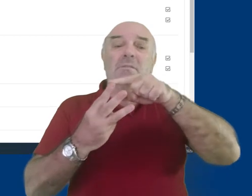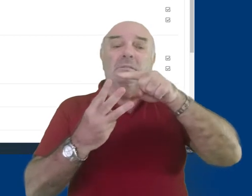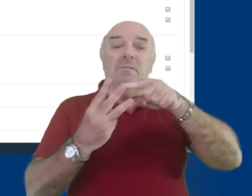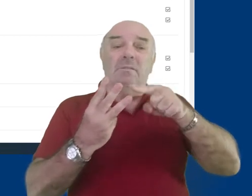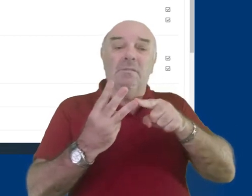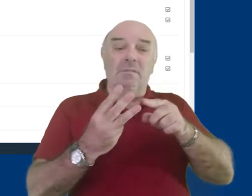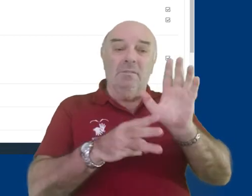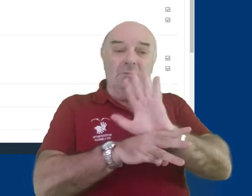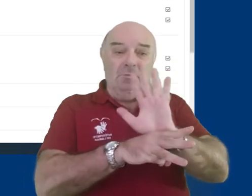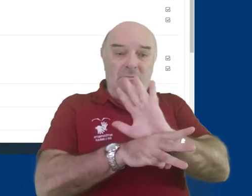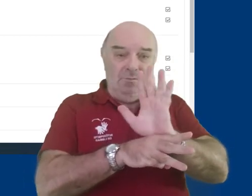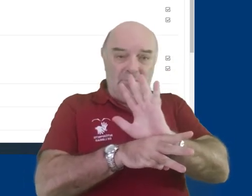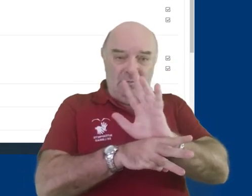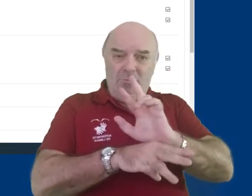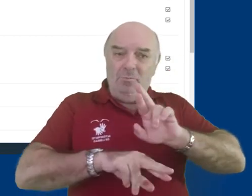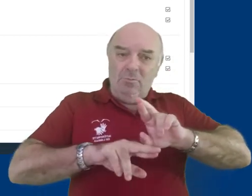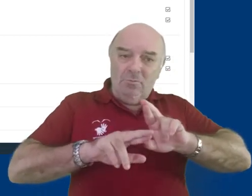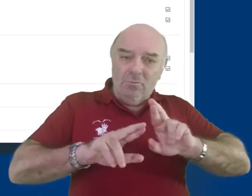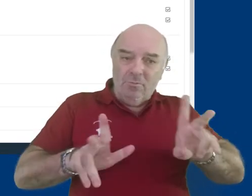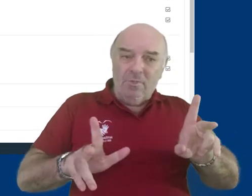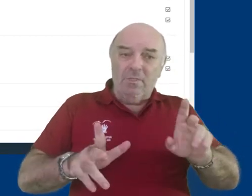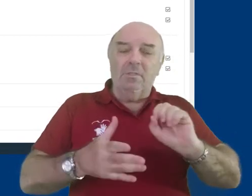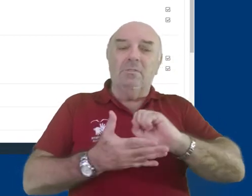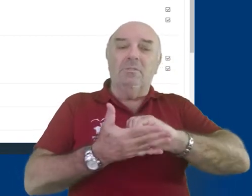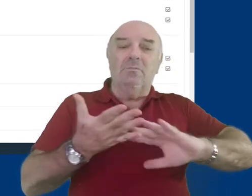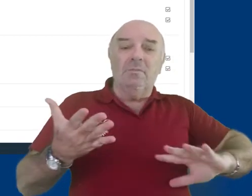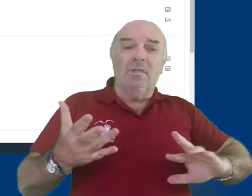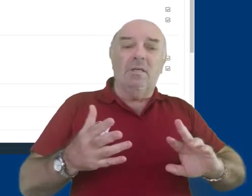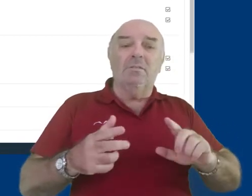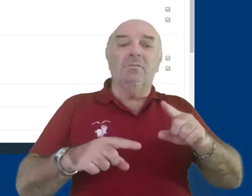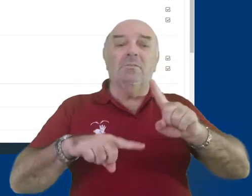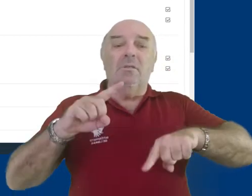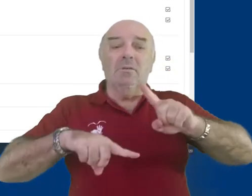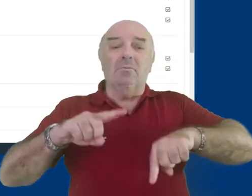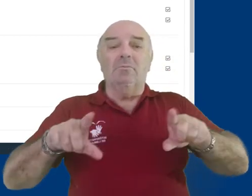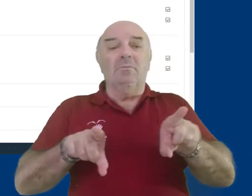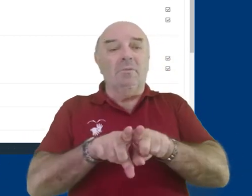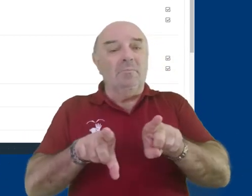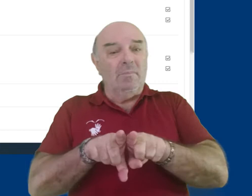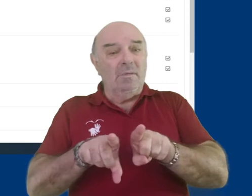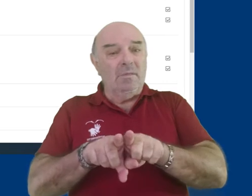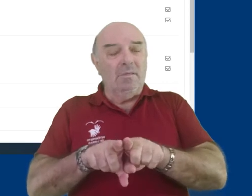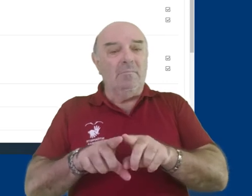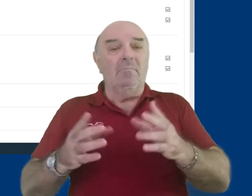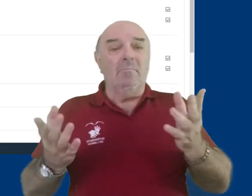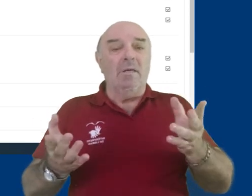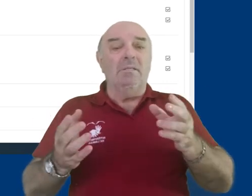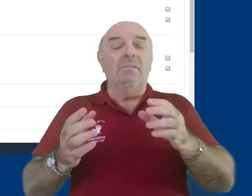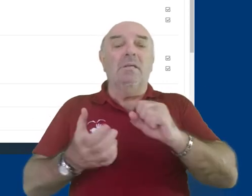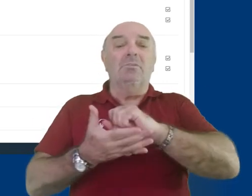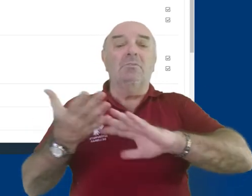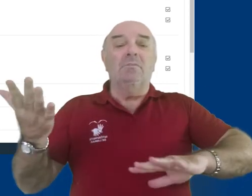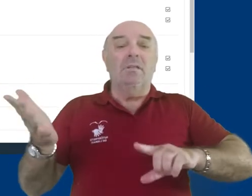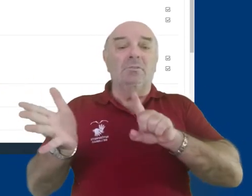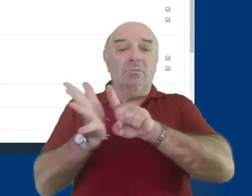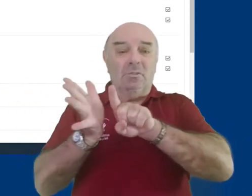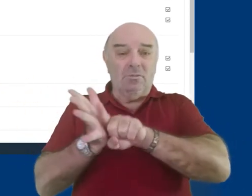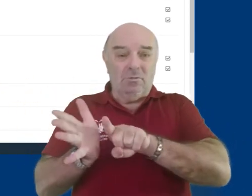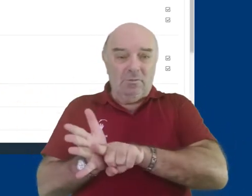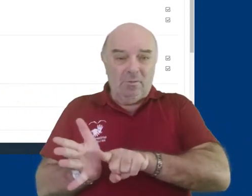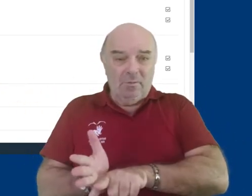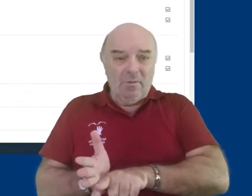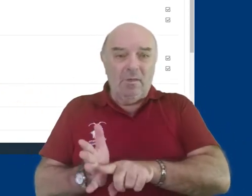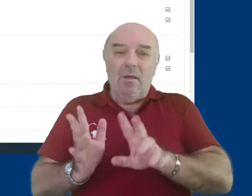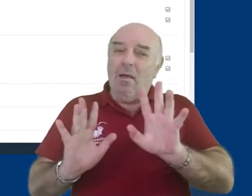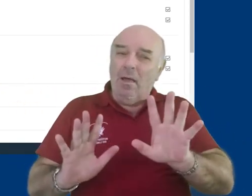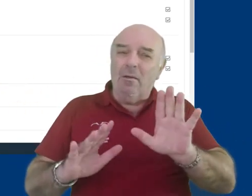que, diferente das outras atividades e recursos que vimos até agora, a atividade questionário ela é um pouco